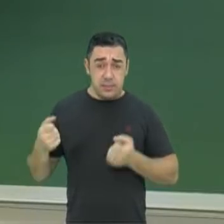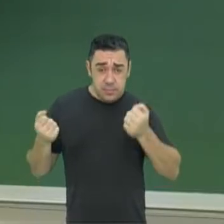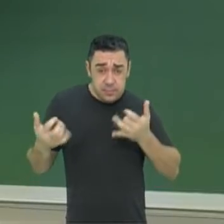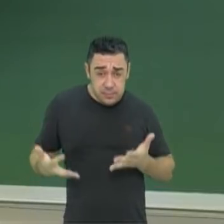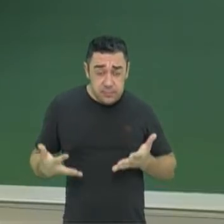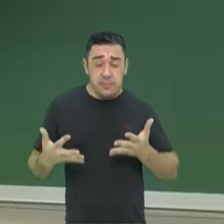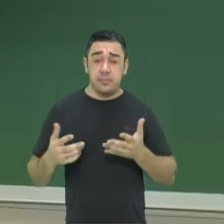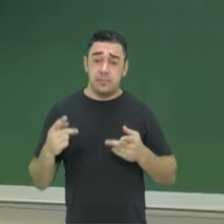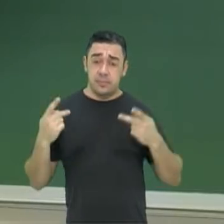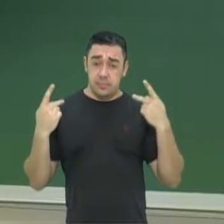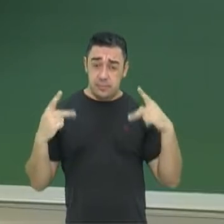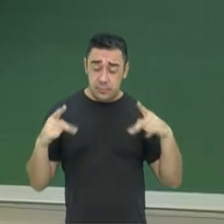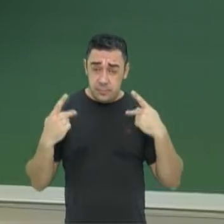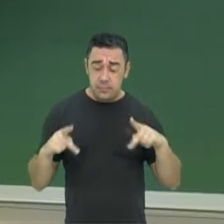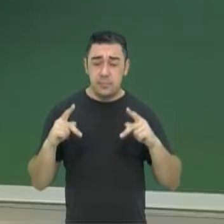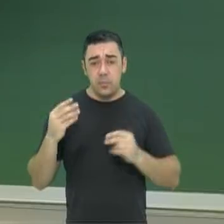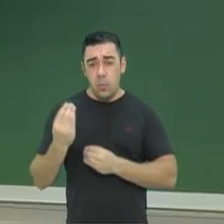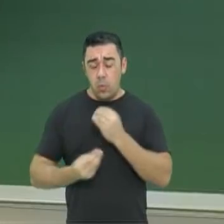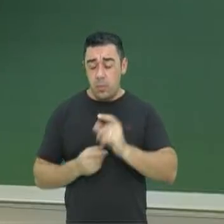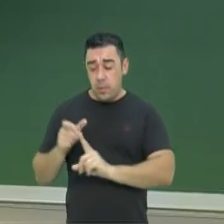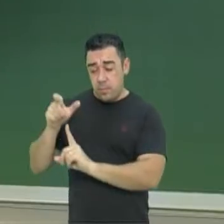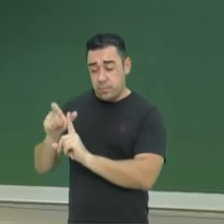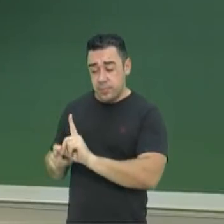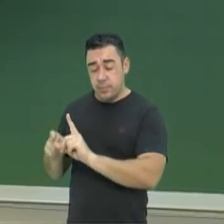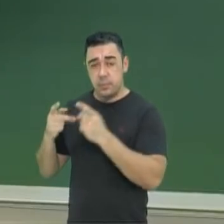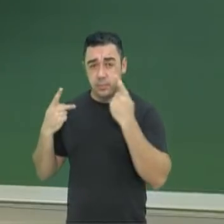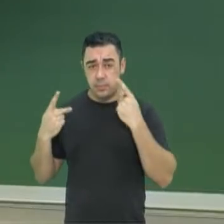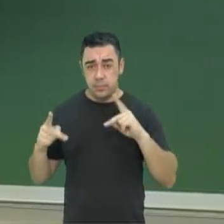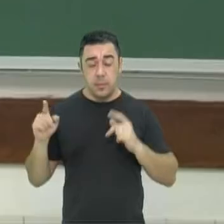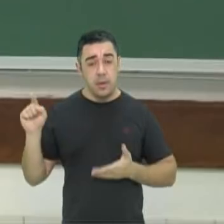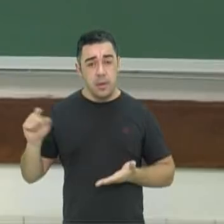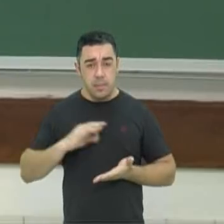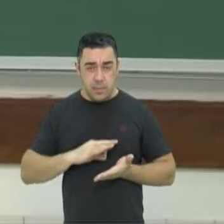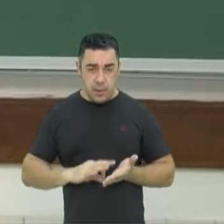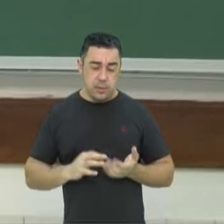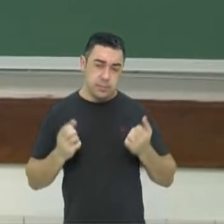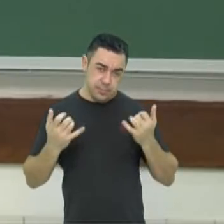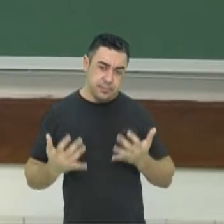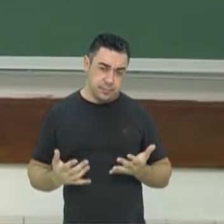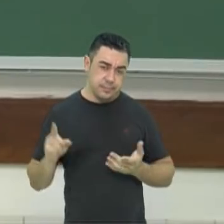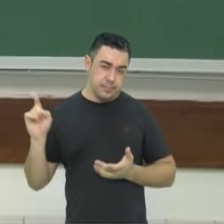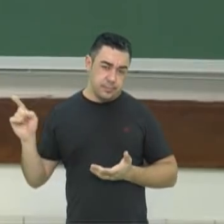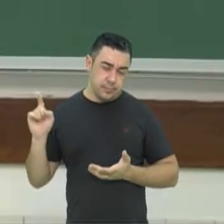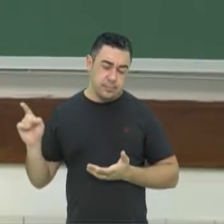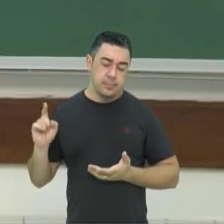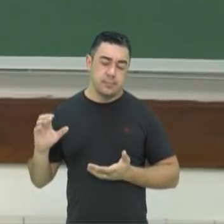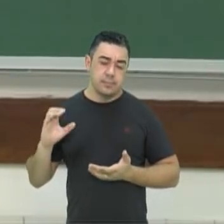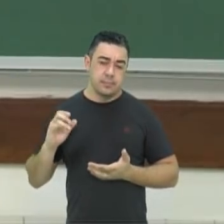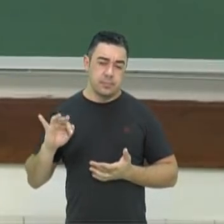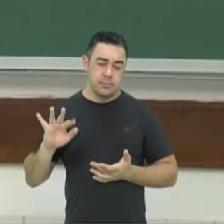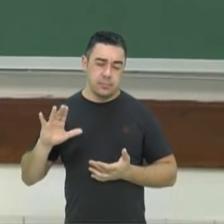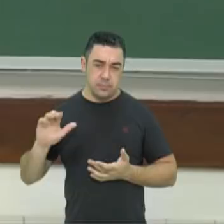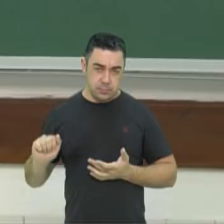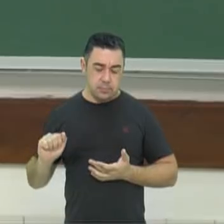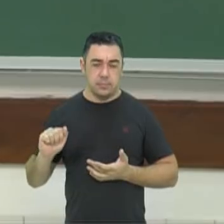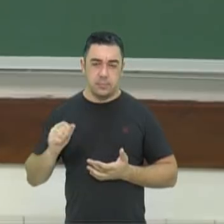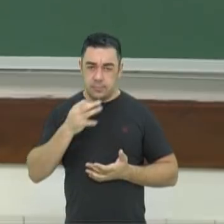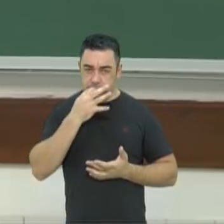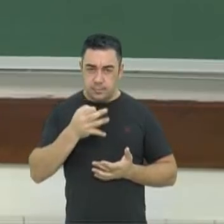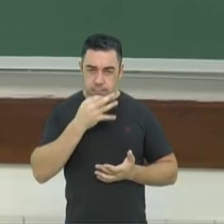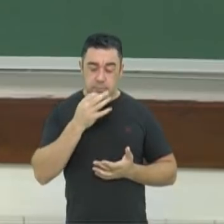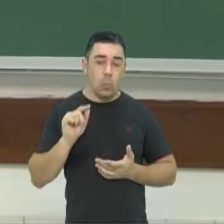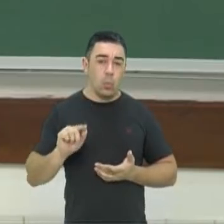sermão e também falar do pregador. E o padre Antônio Vieira traz essa crítica ali a respeito